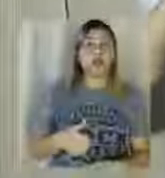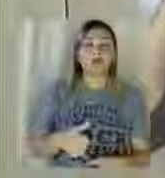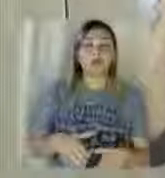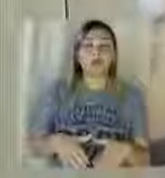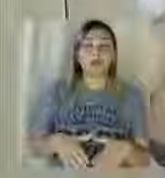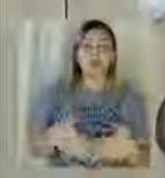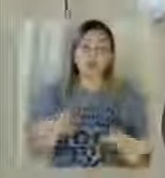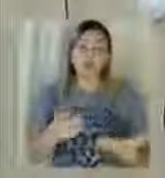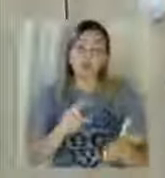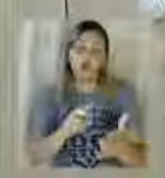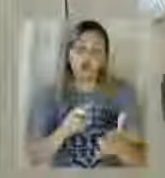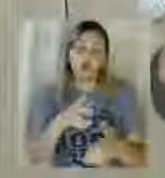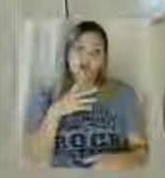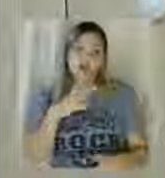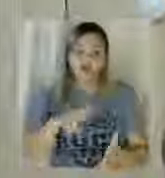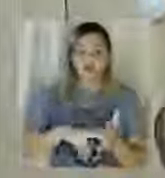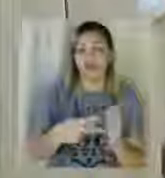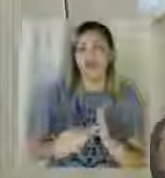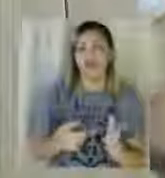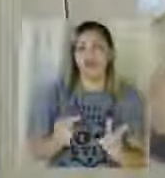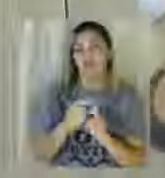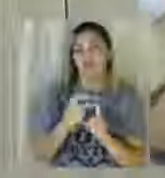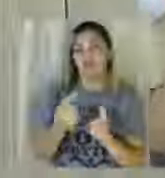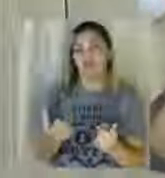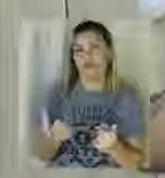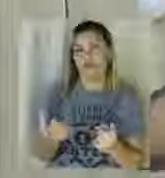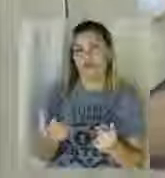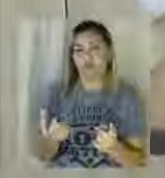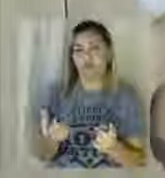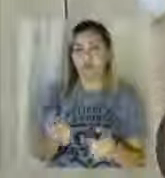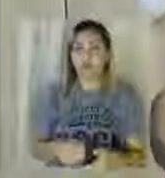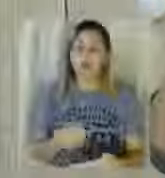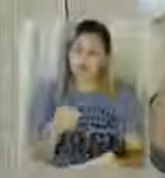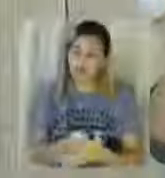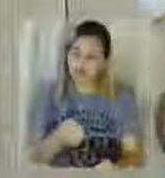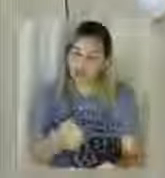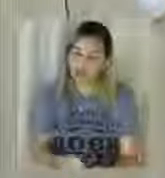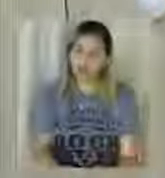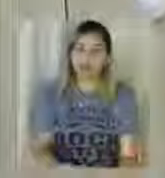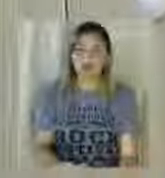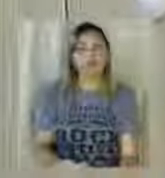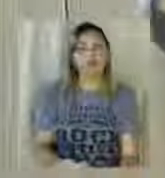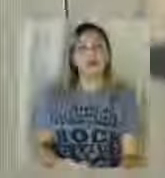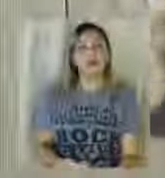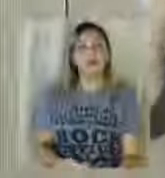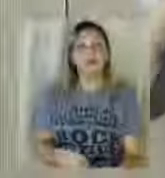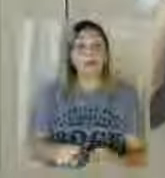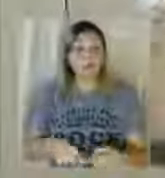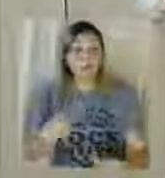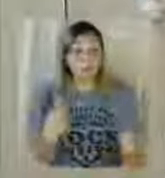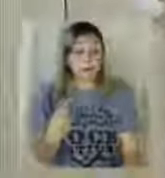conheci os significados. Eu ficava com vergonha e insistia. Mas quando eu fui estudar